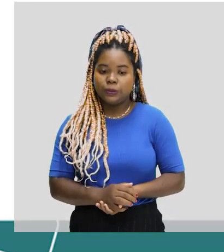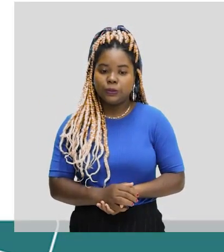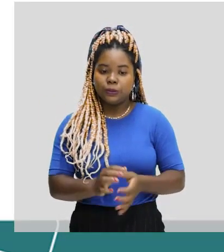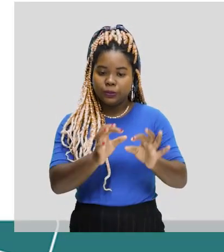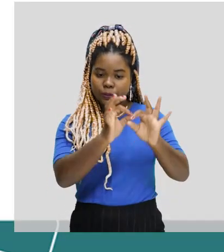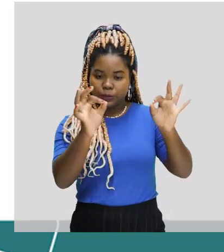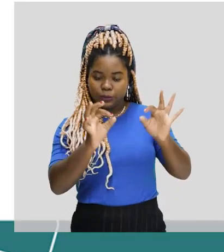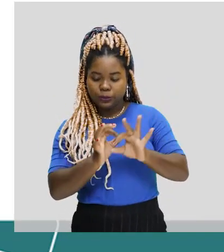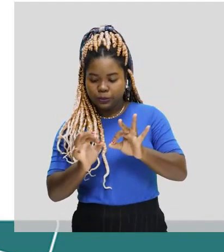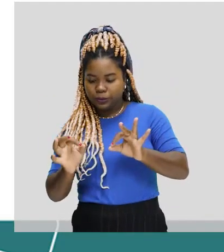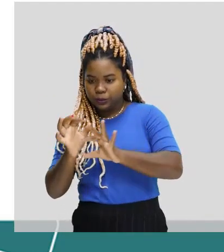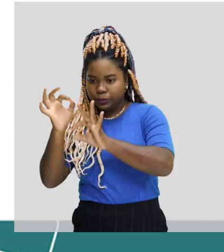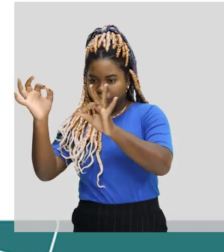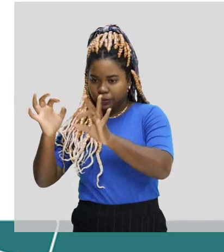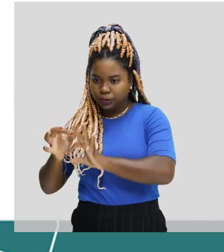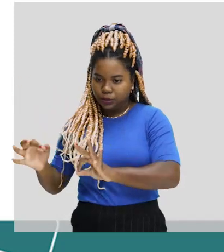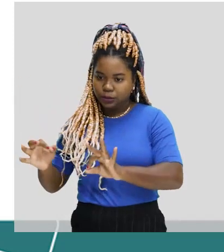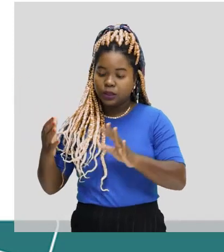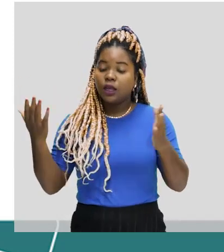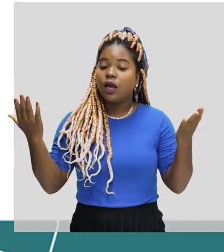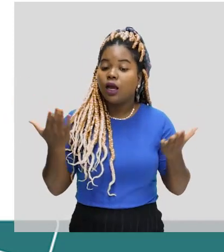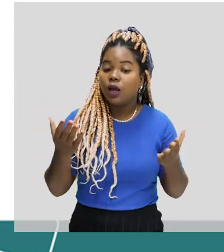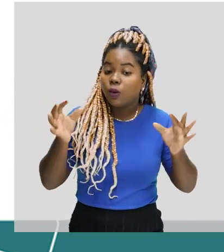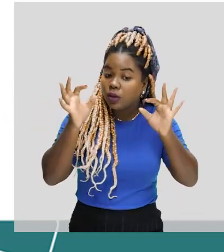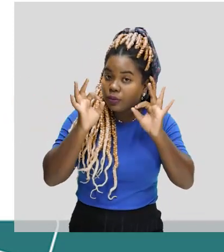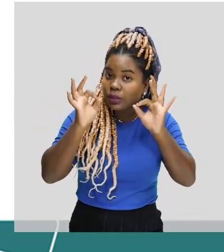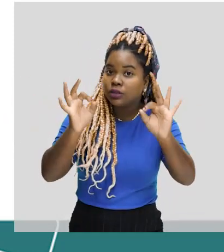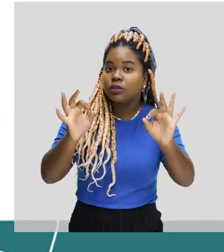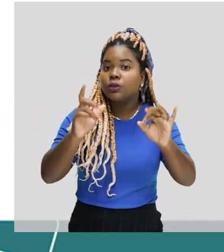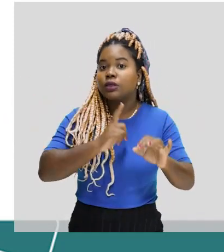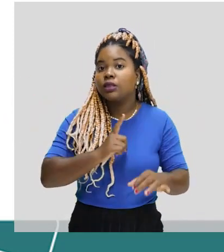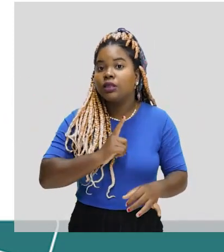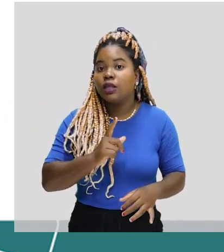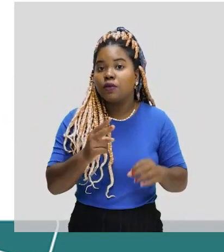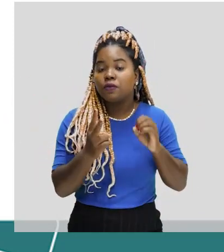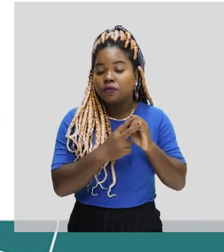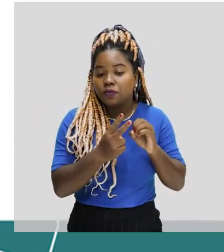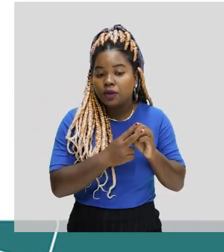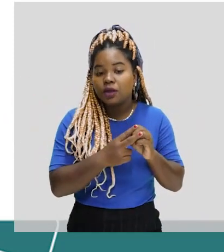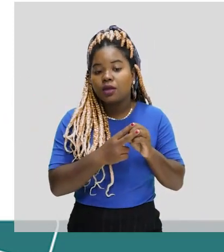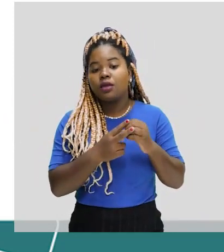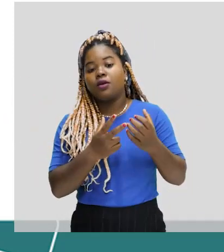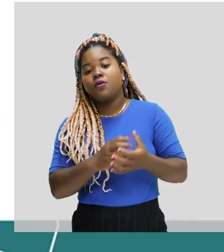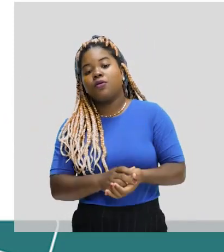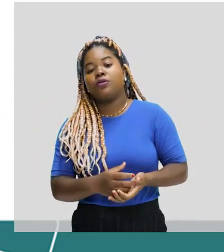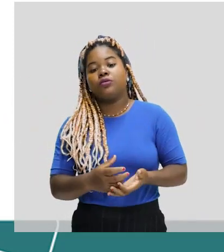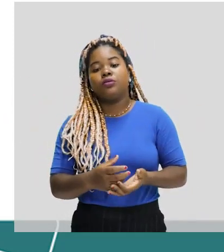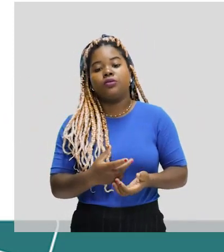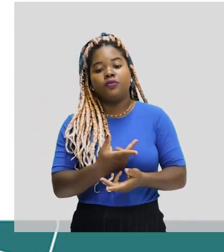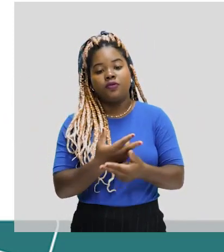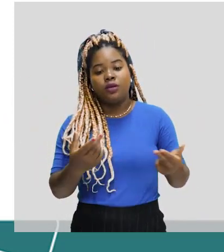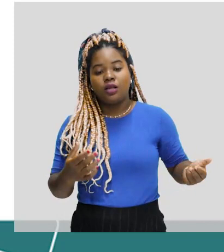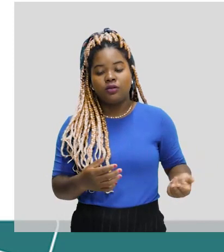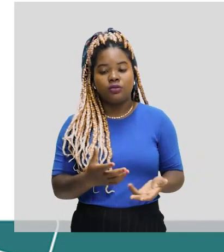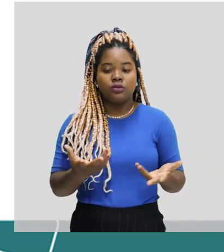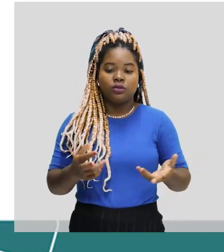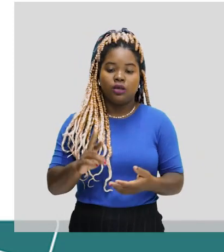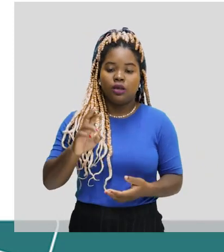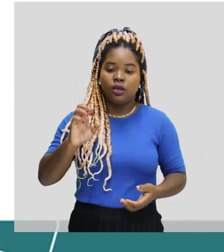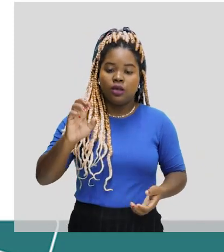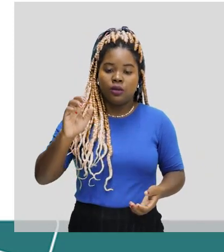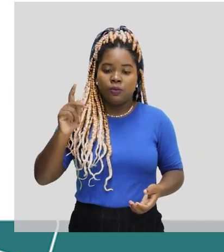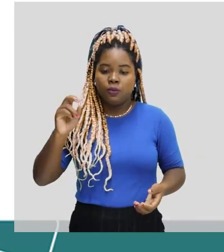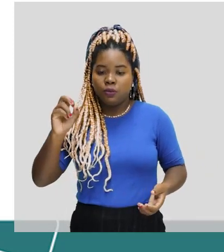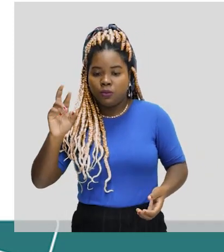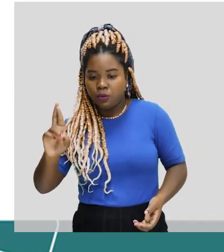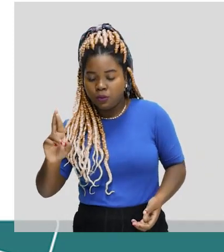preenchermos. Agora, prestem atenção que eu tenho verbos aqui, como o verbo manter, como o verbo repor, por exemplo,